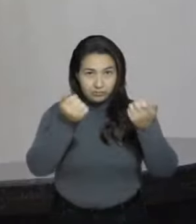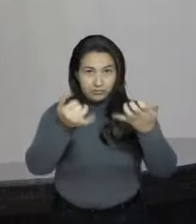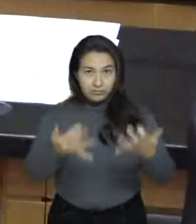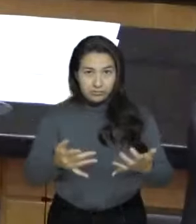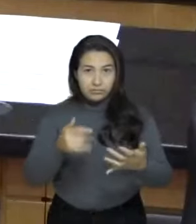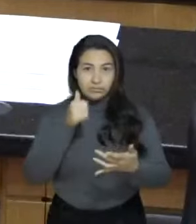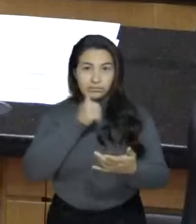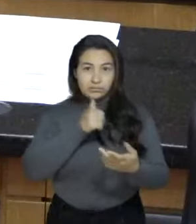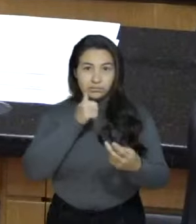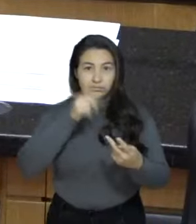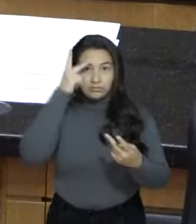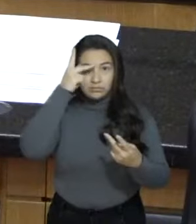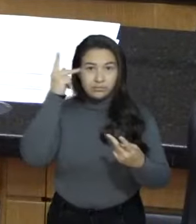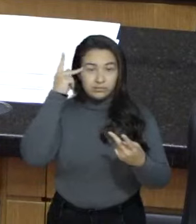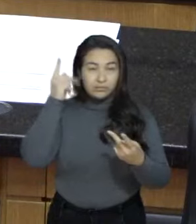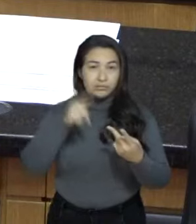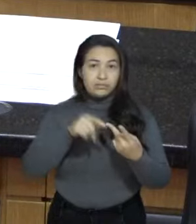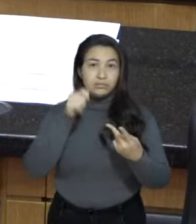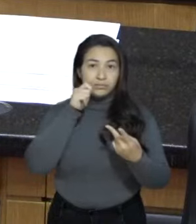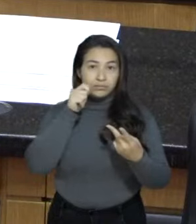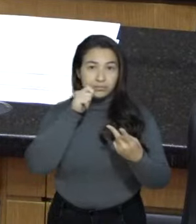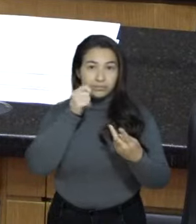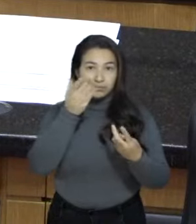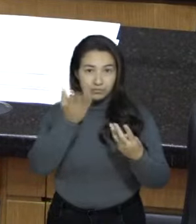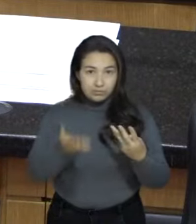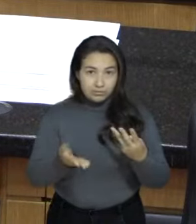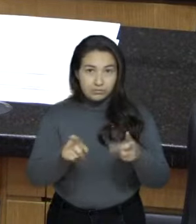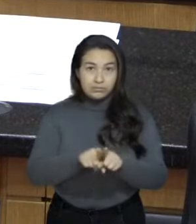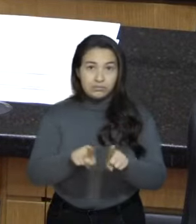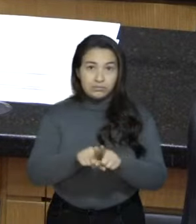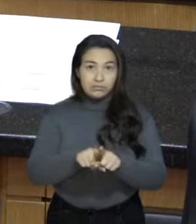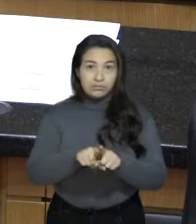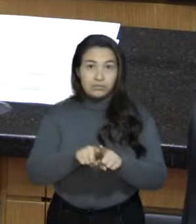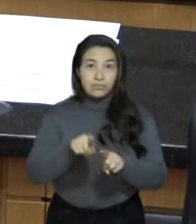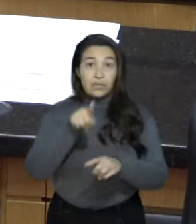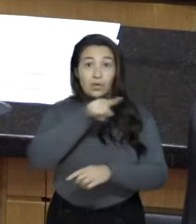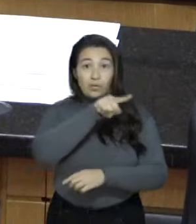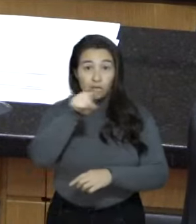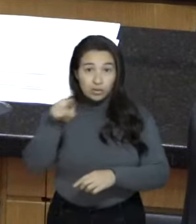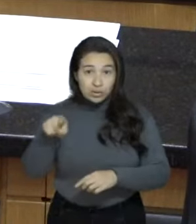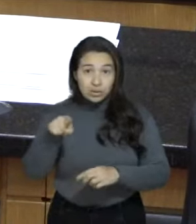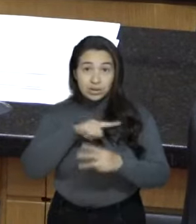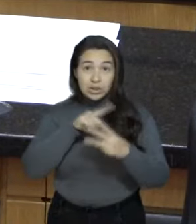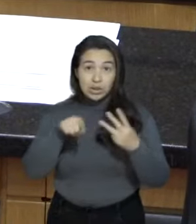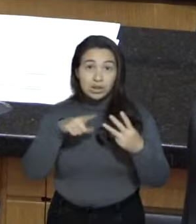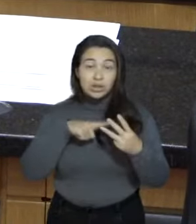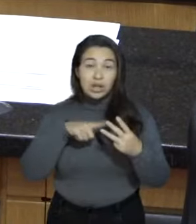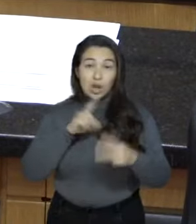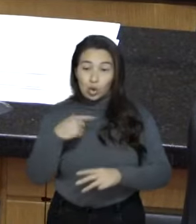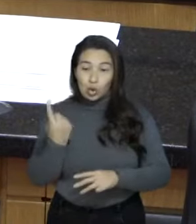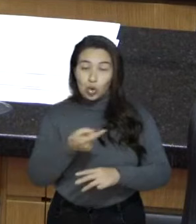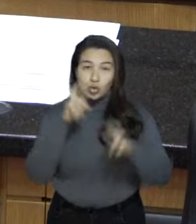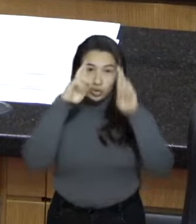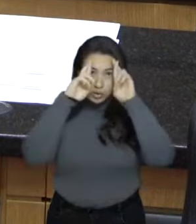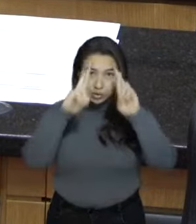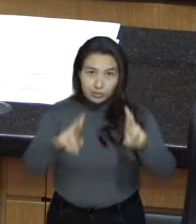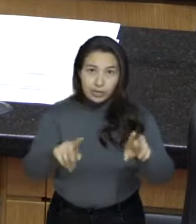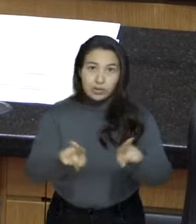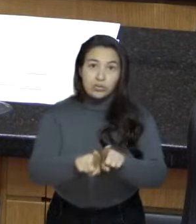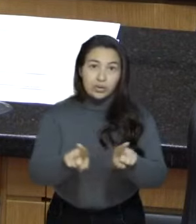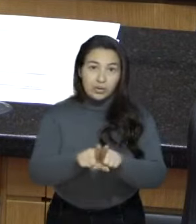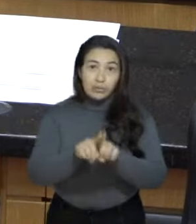Paulinha deputada Ana que dizer que as senhoras deputadas tem o nosso respeito assim como todas as mulheres